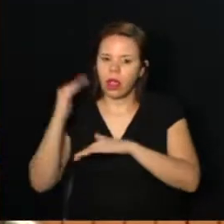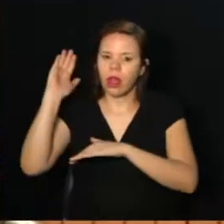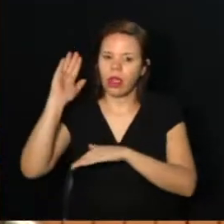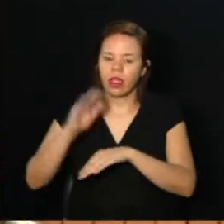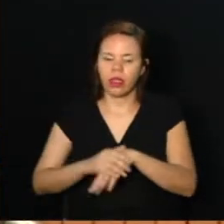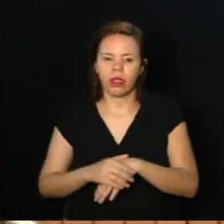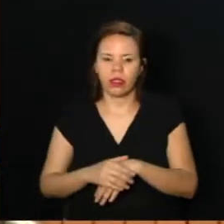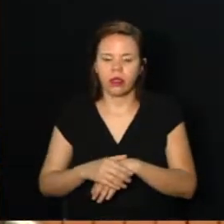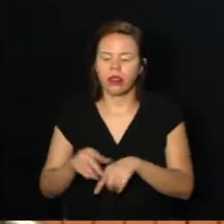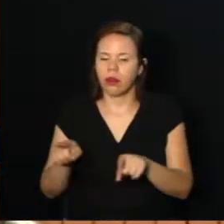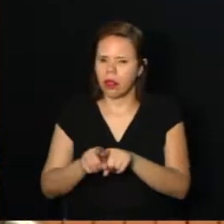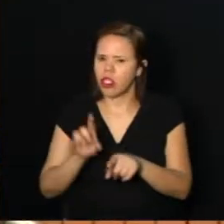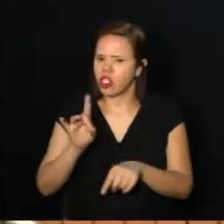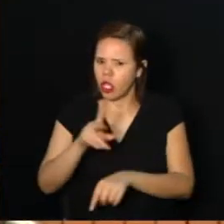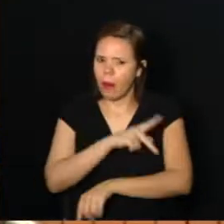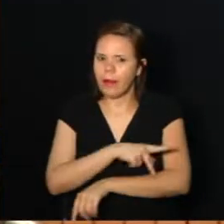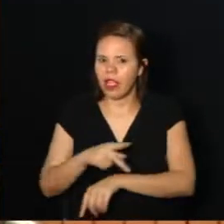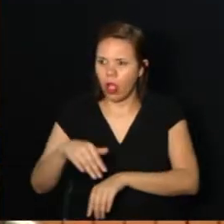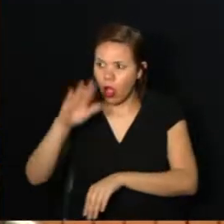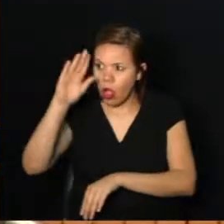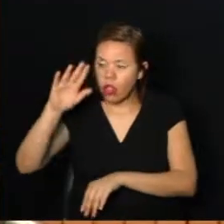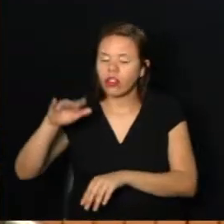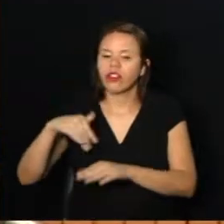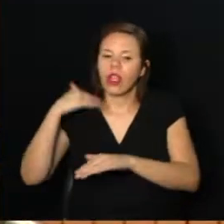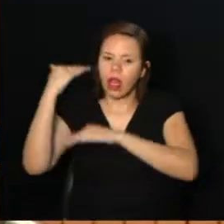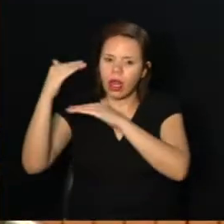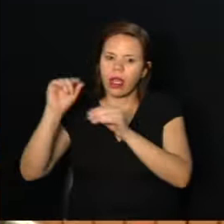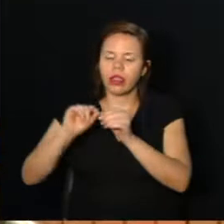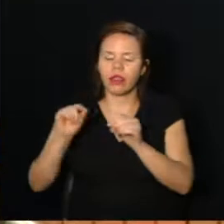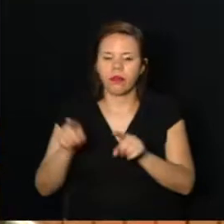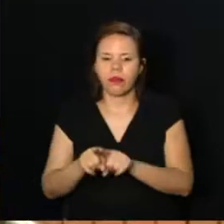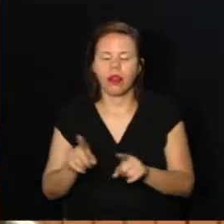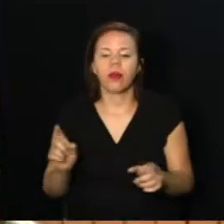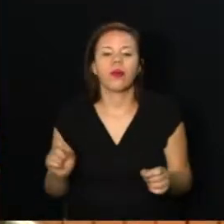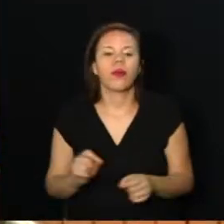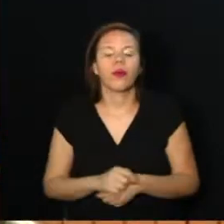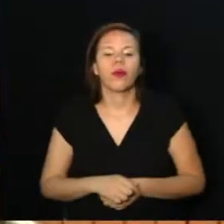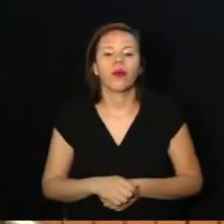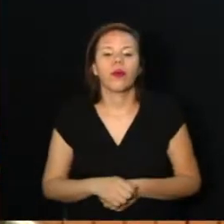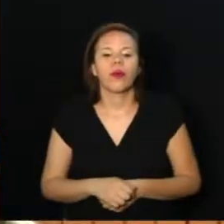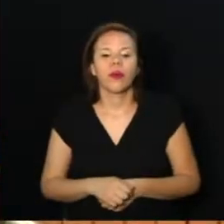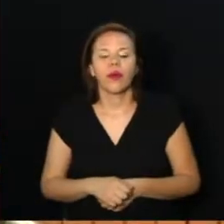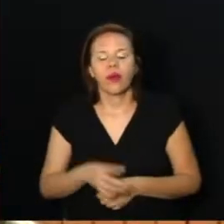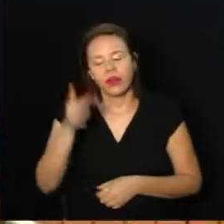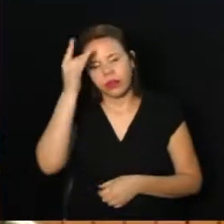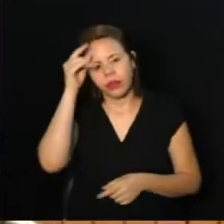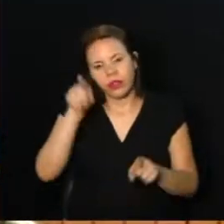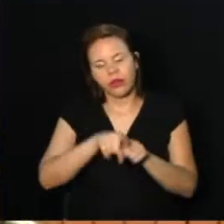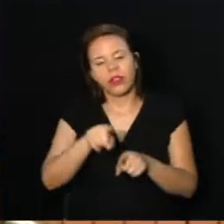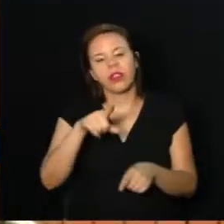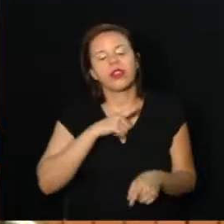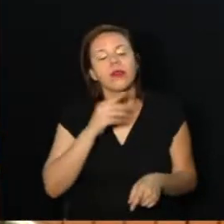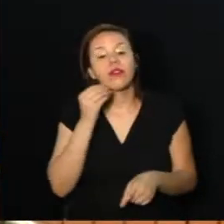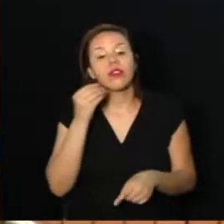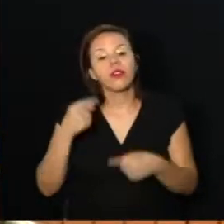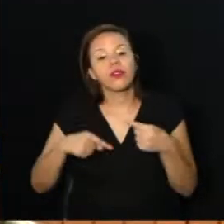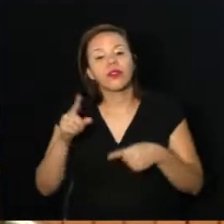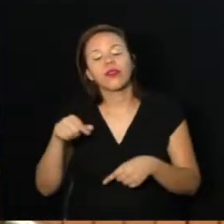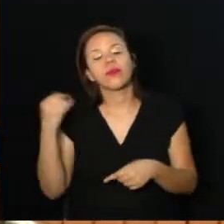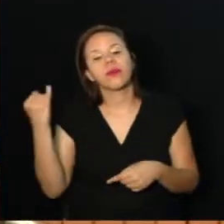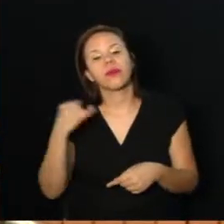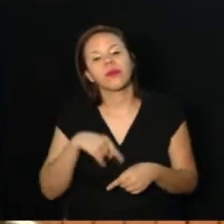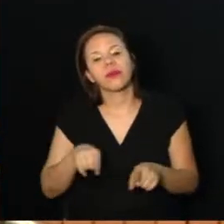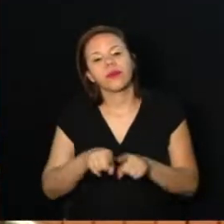questão pedagógica, chegar na questão, como foi dito aqui, vocês vão ter essa oportunidade de discutir, isso é importante, a